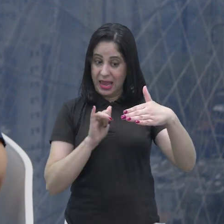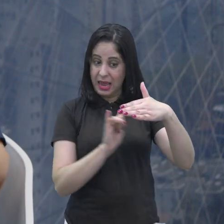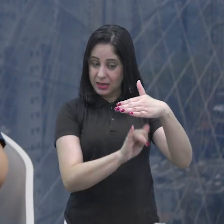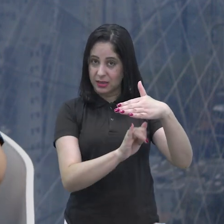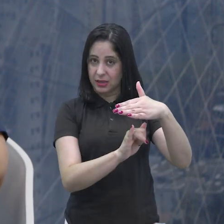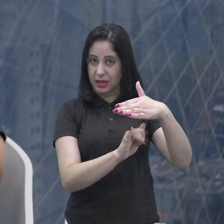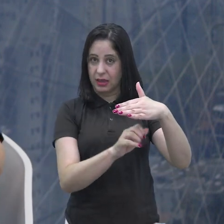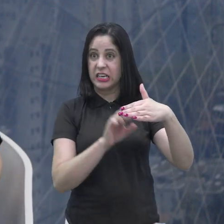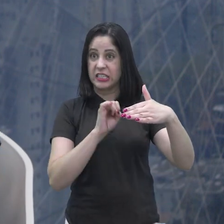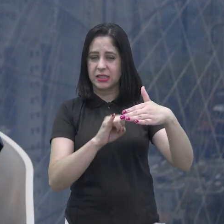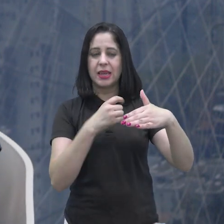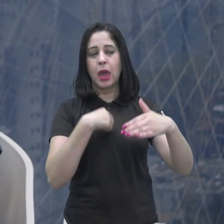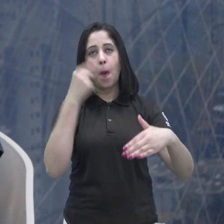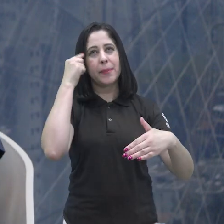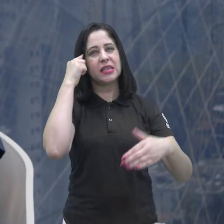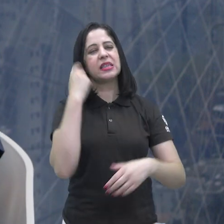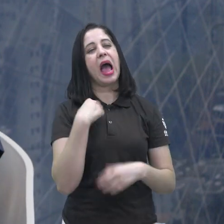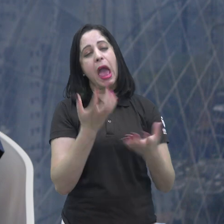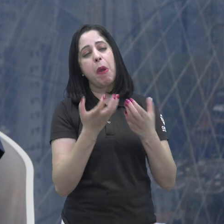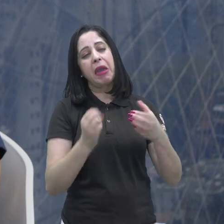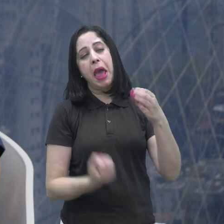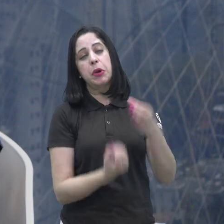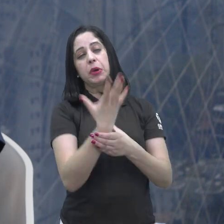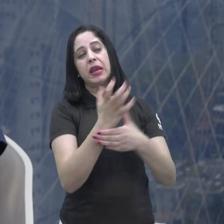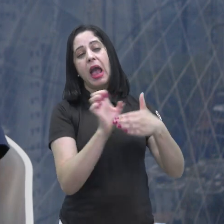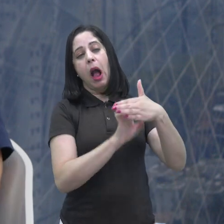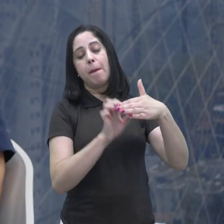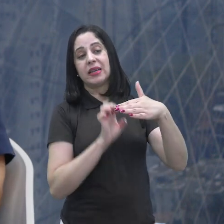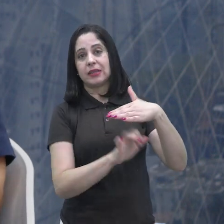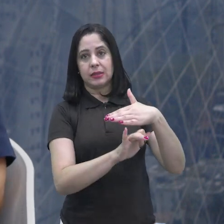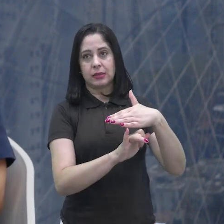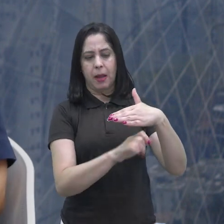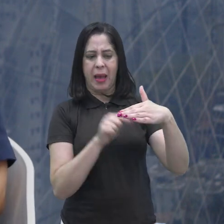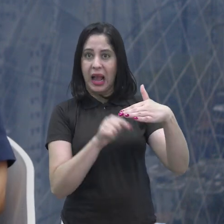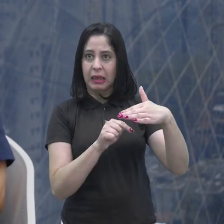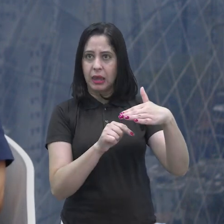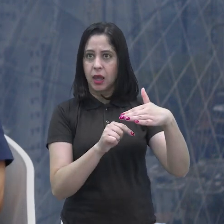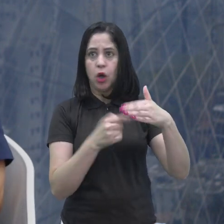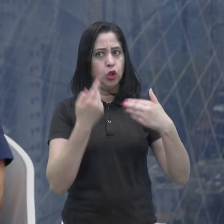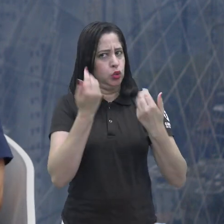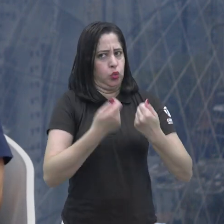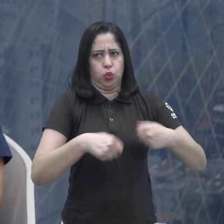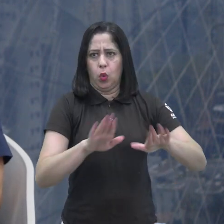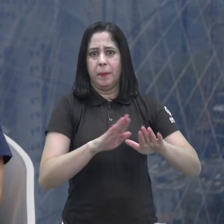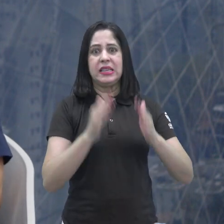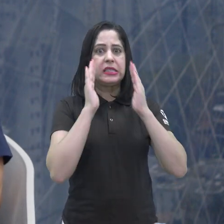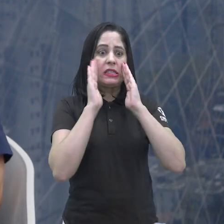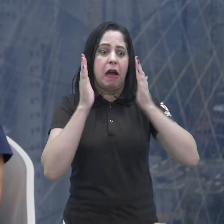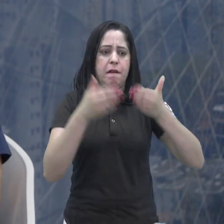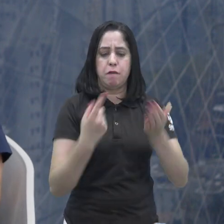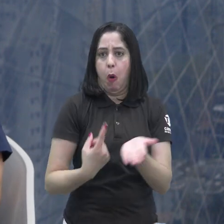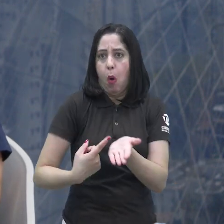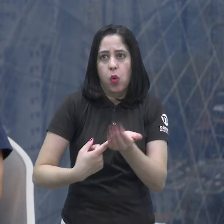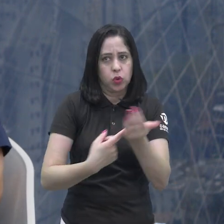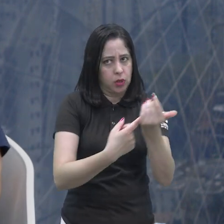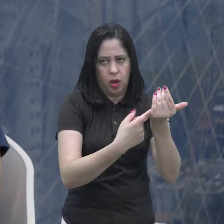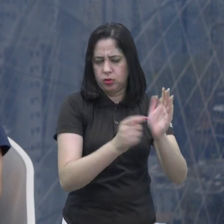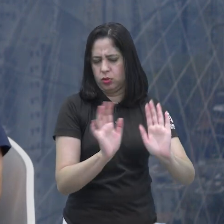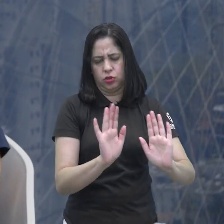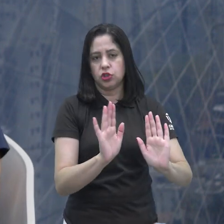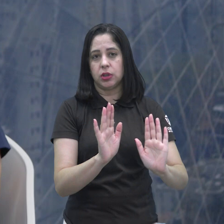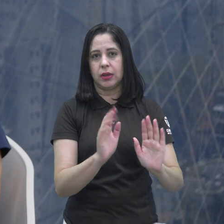momento em que você decide por esse modelo de negócio, olha, não necessariamente ela precisa ser de base tecnológica, né? Embora a